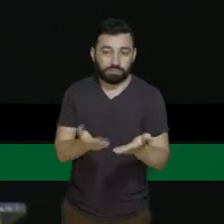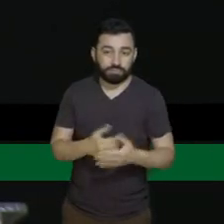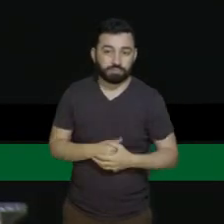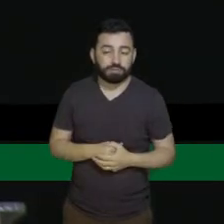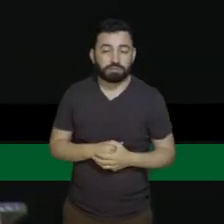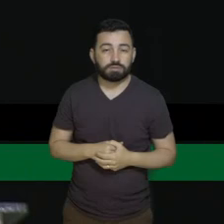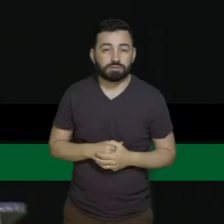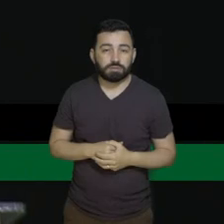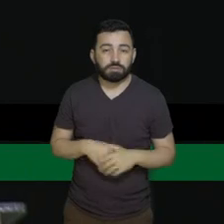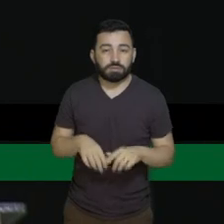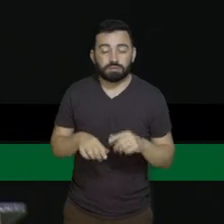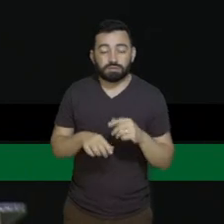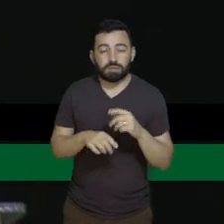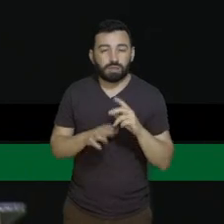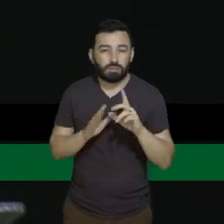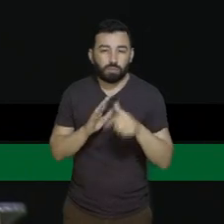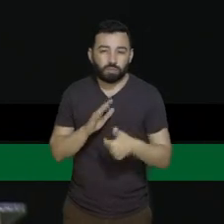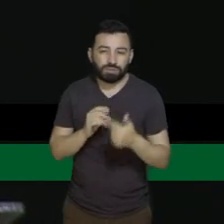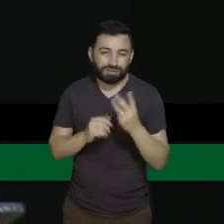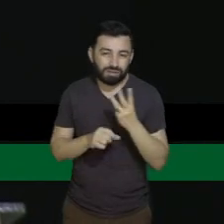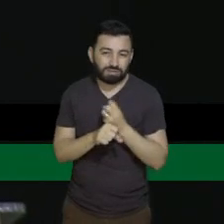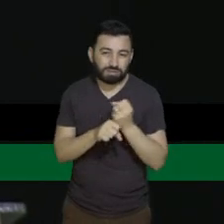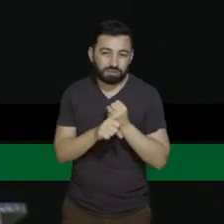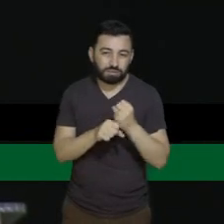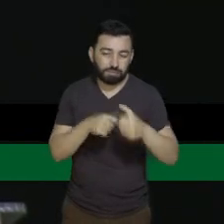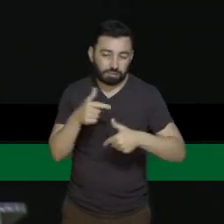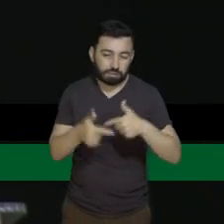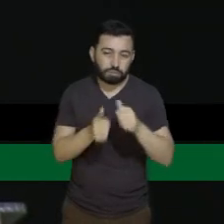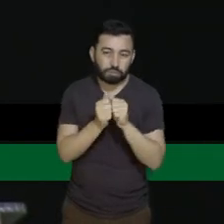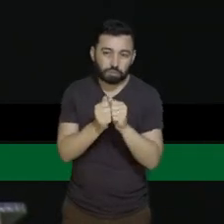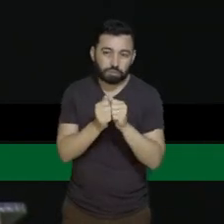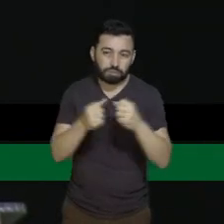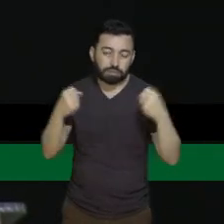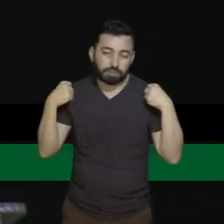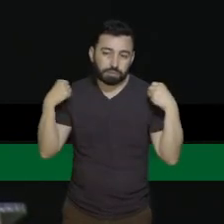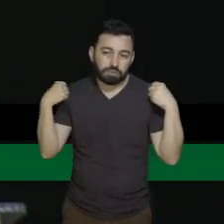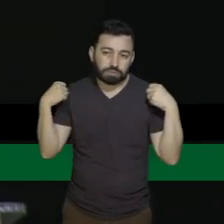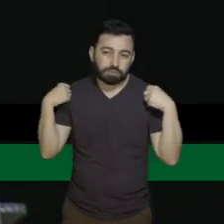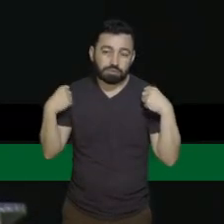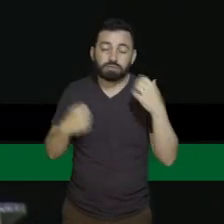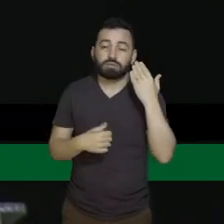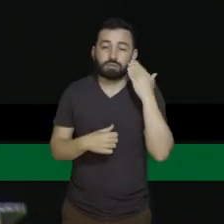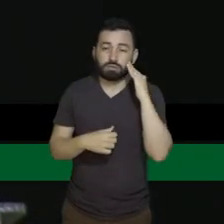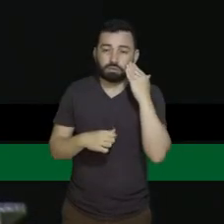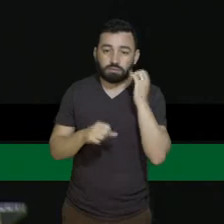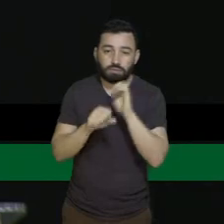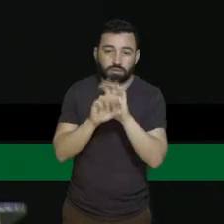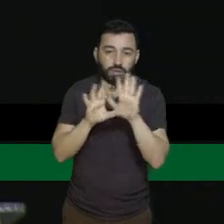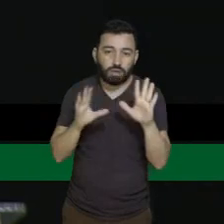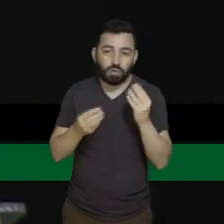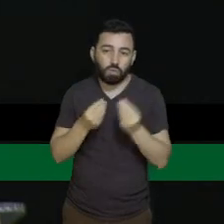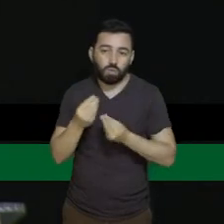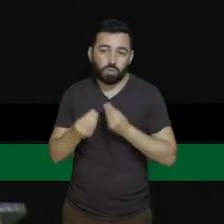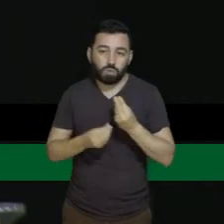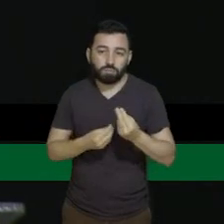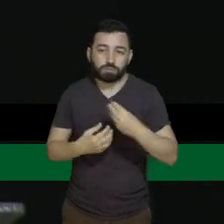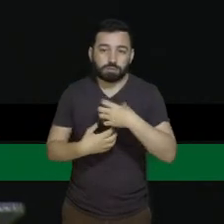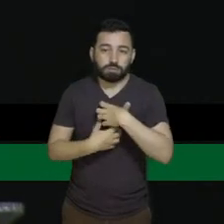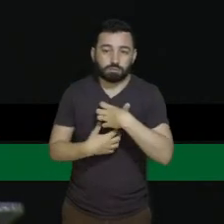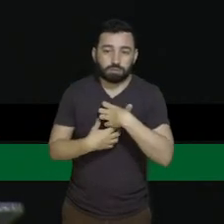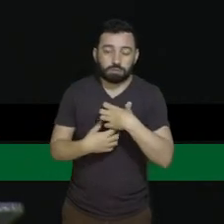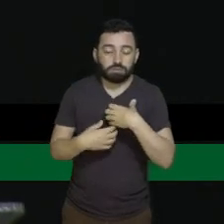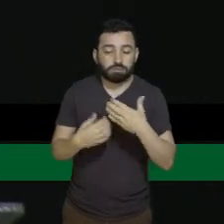Senhores, depois de 3 anos trabalhando com a Chapecoense e entendendo o espírito para a Chapecoense, para a